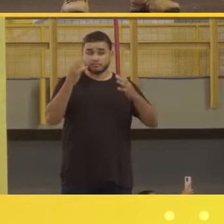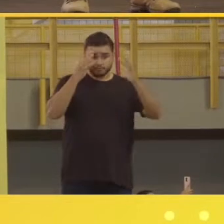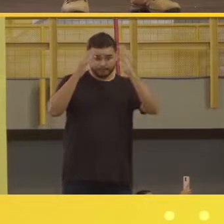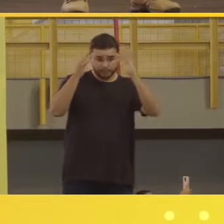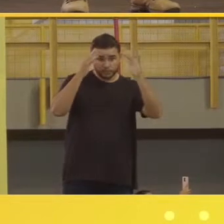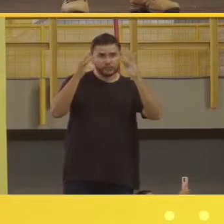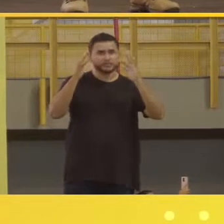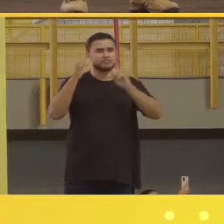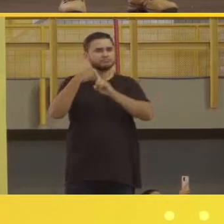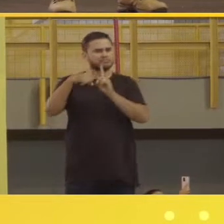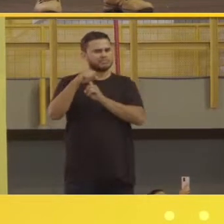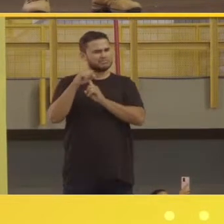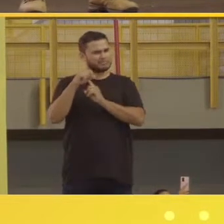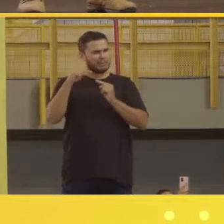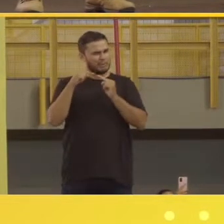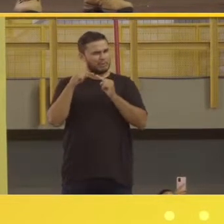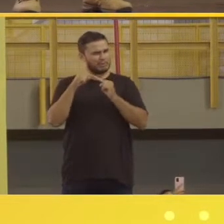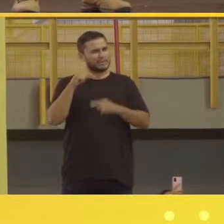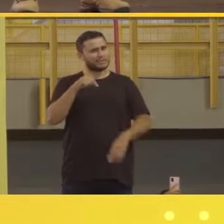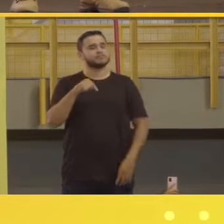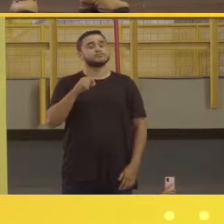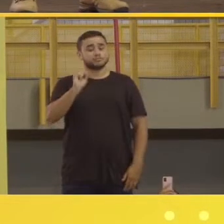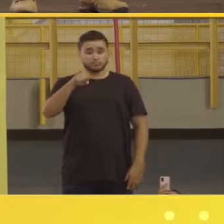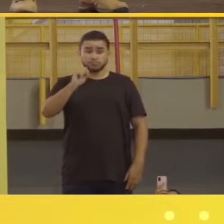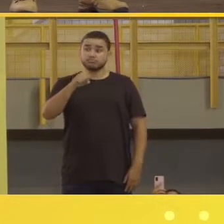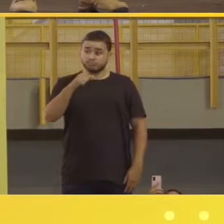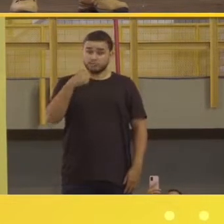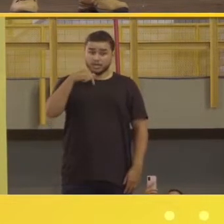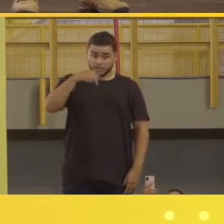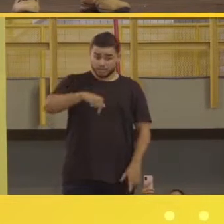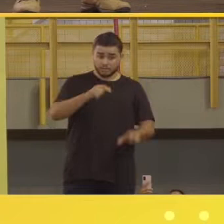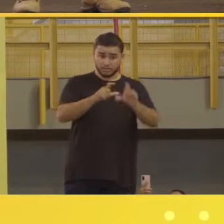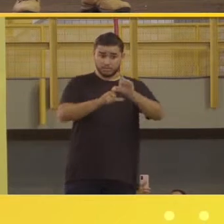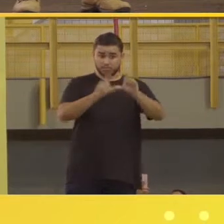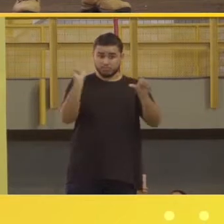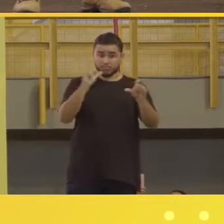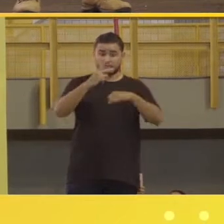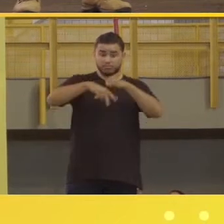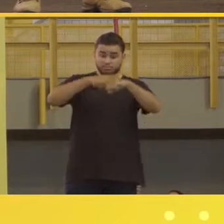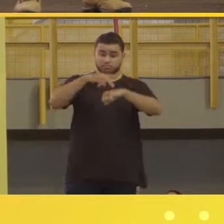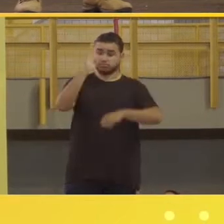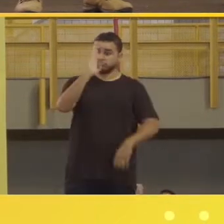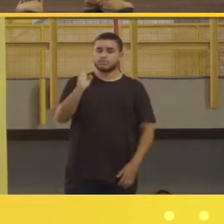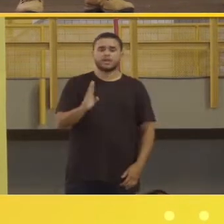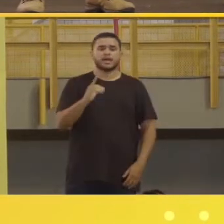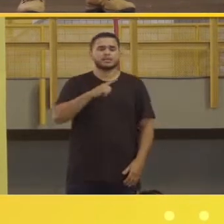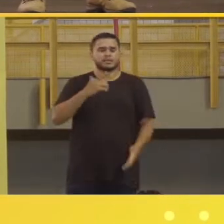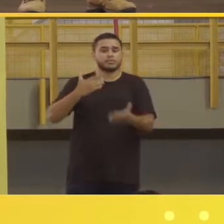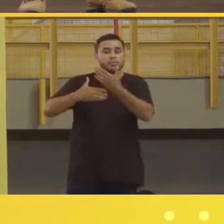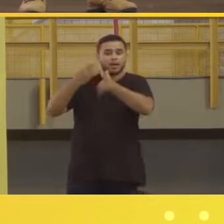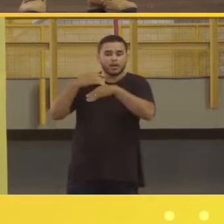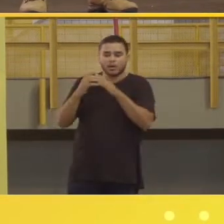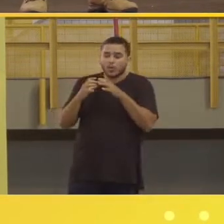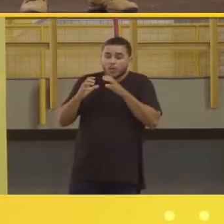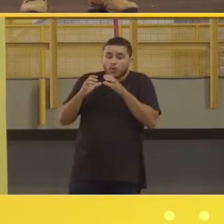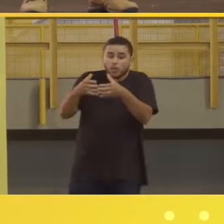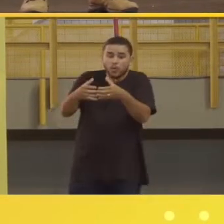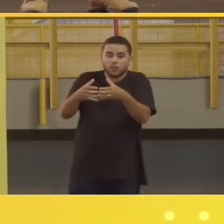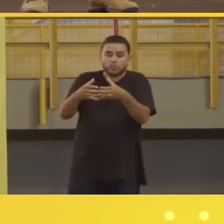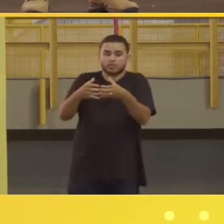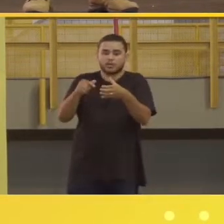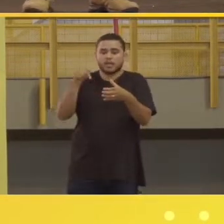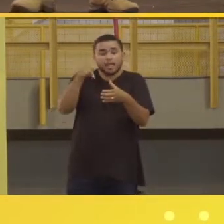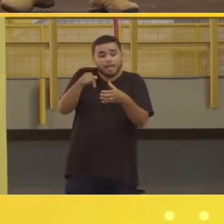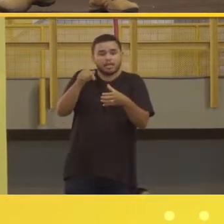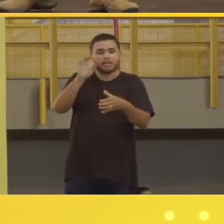bom lembrarmos que a independência do Brasil ela está associada a uma série de movimentos que começaram a eclodir na